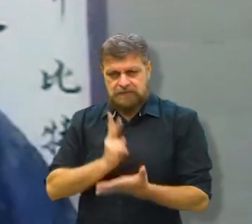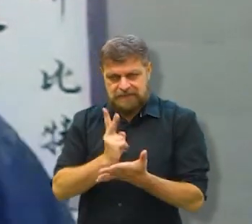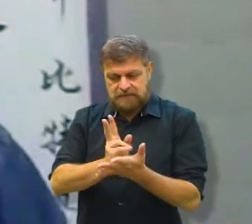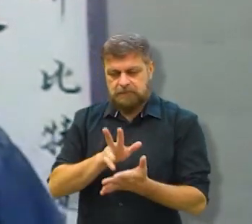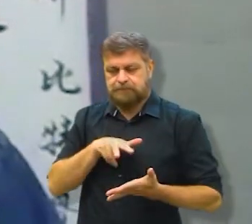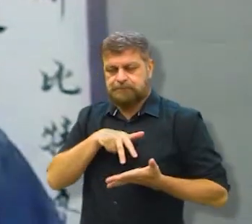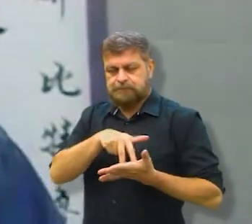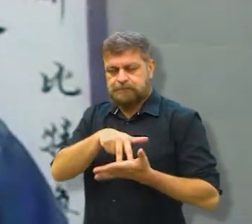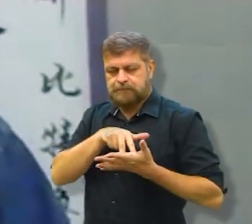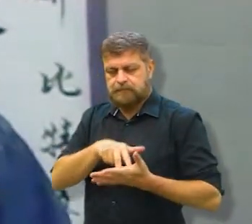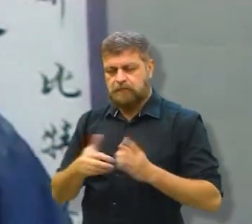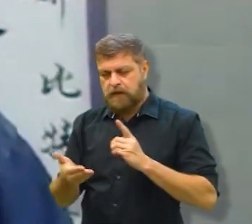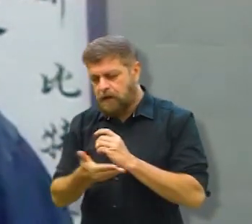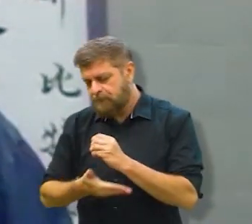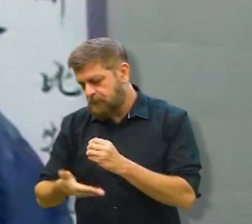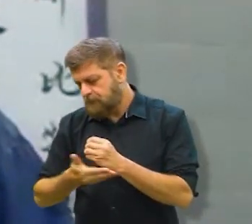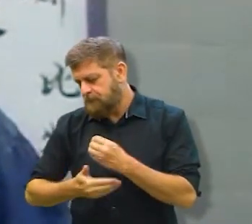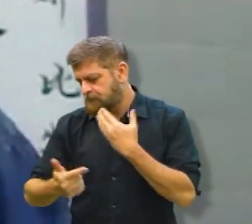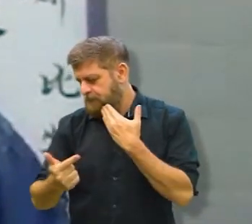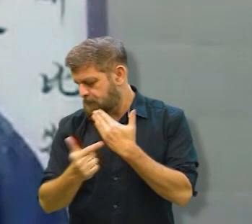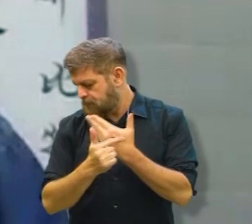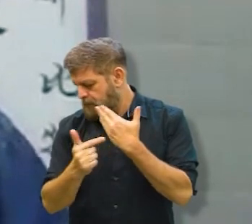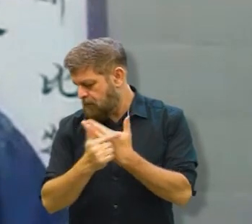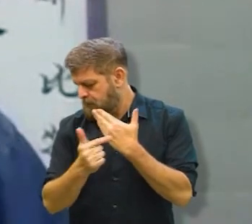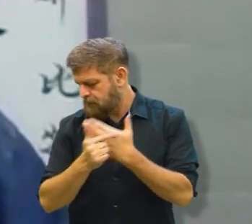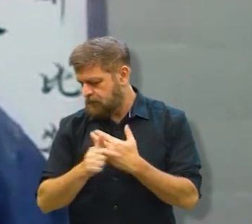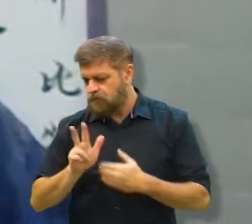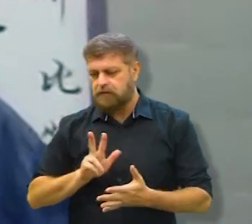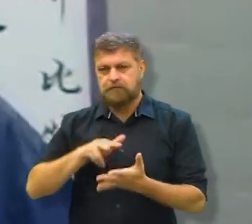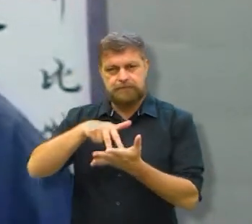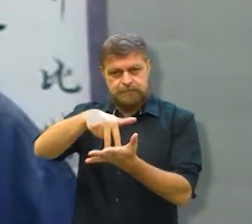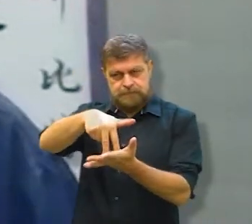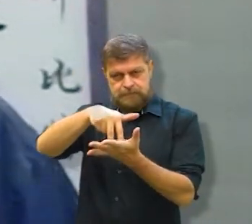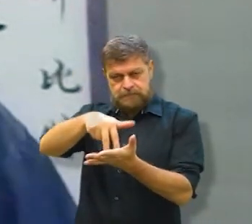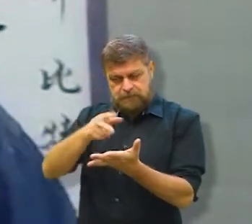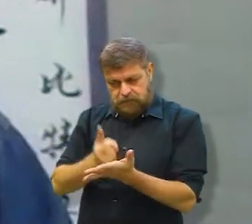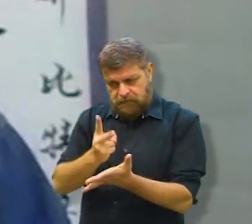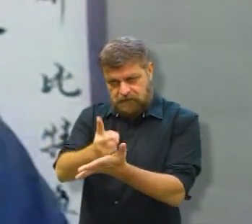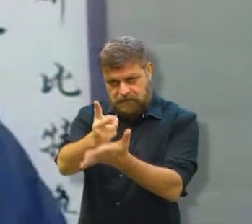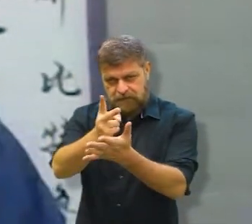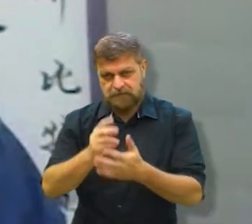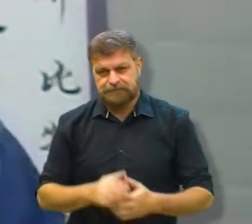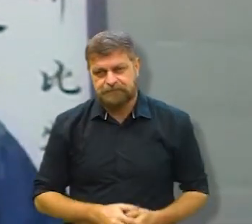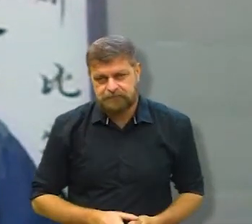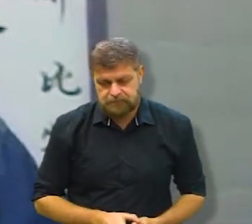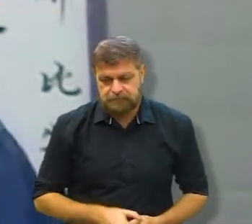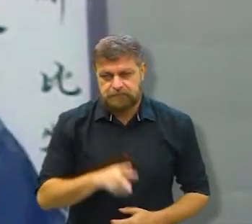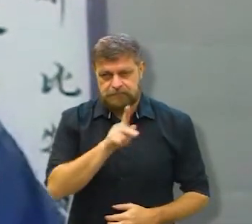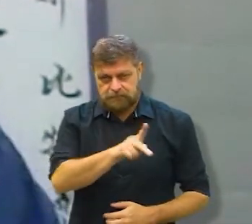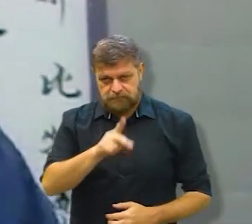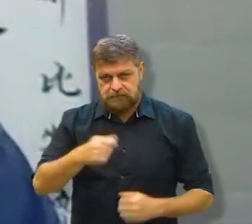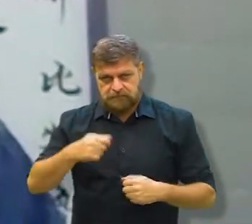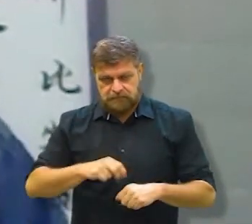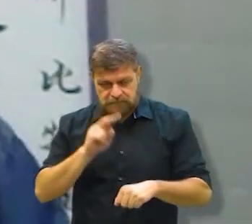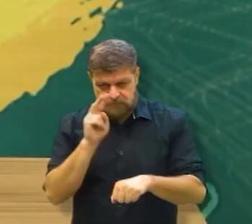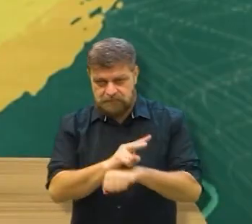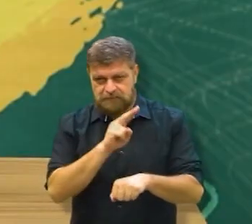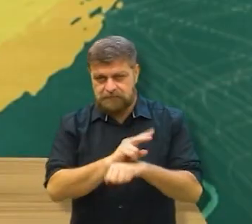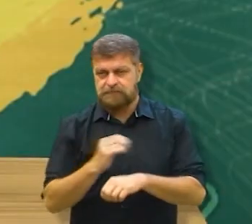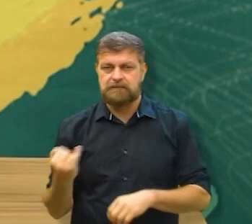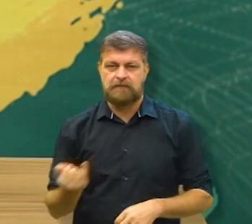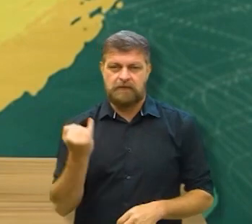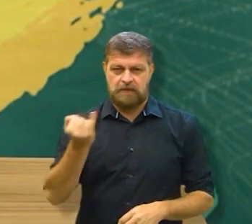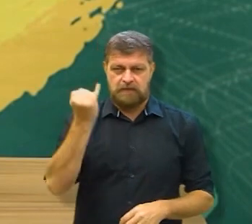sempre terá um papel fundamental. Ele sempre será protagonista nesse desenho todo. E ele precisa ser